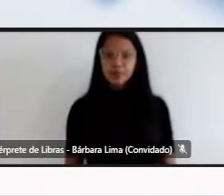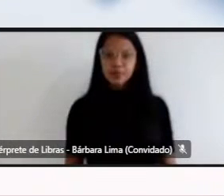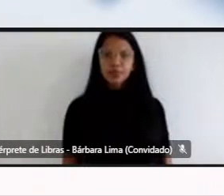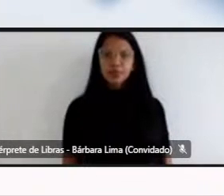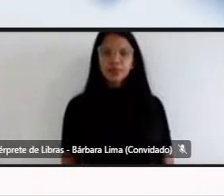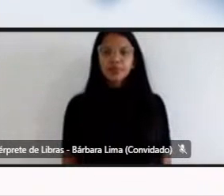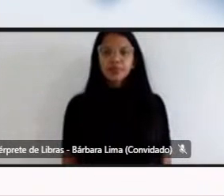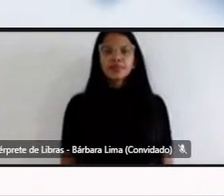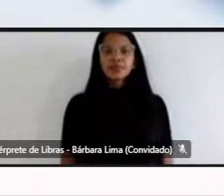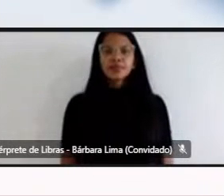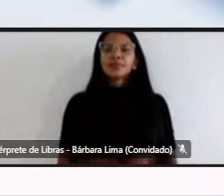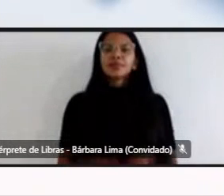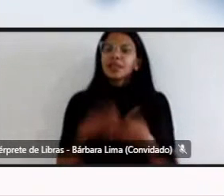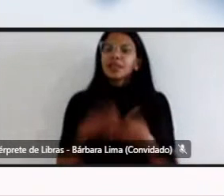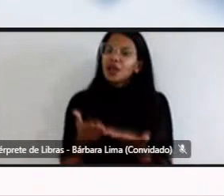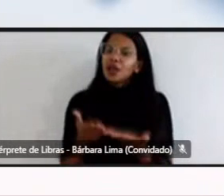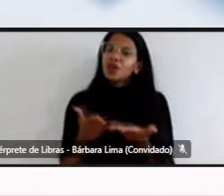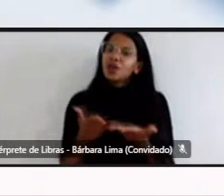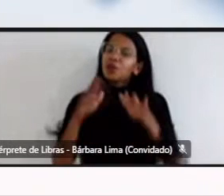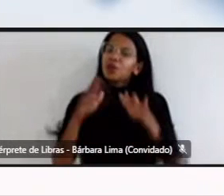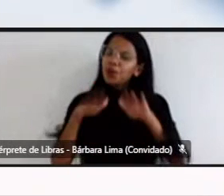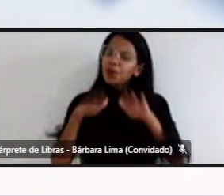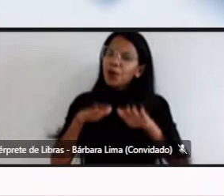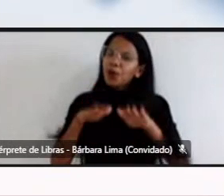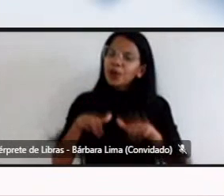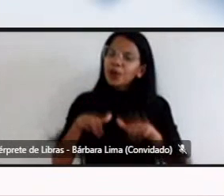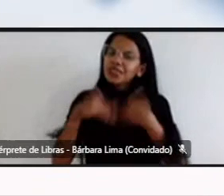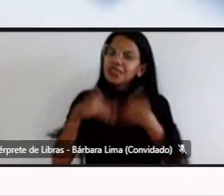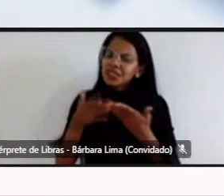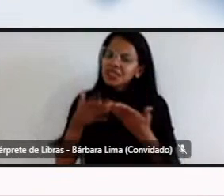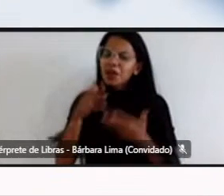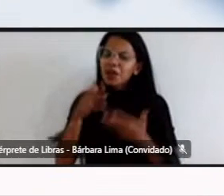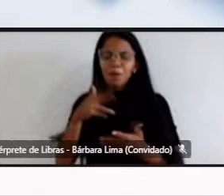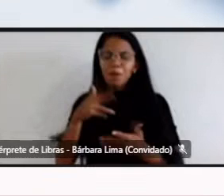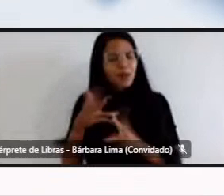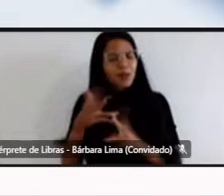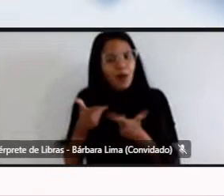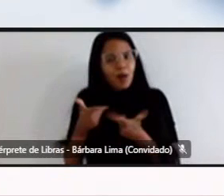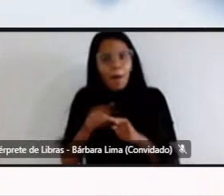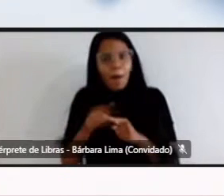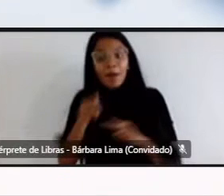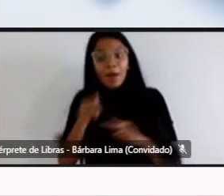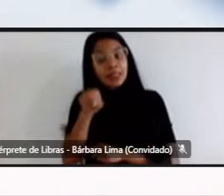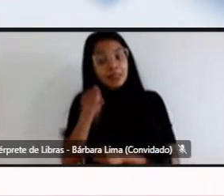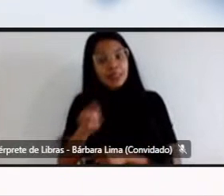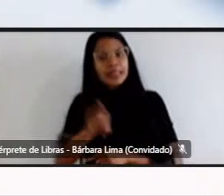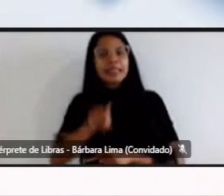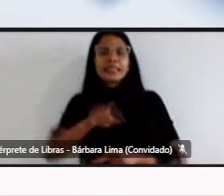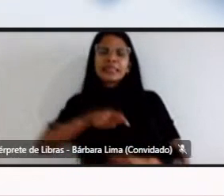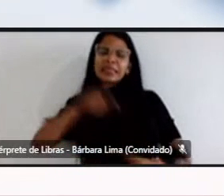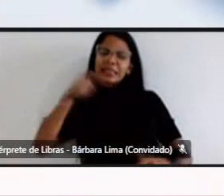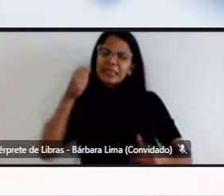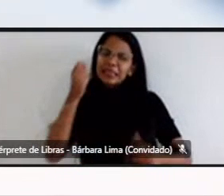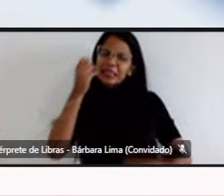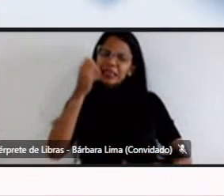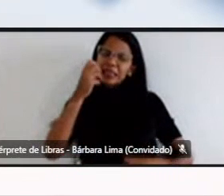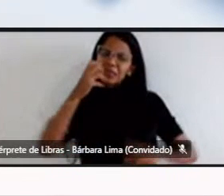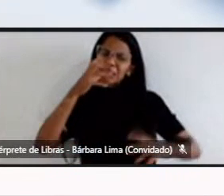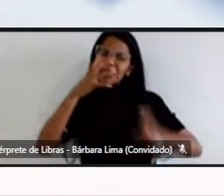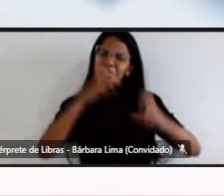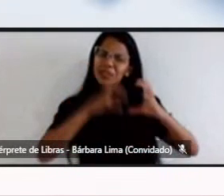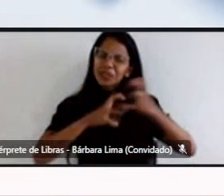foi um gênio, mas ele era uma pessoa agressiva, uma pessoa complexa, muito difícil de se lidar com ele.